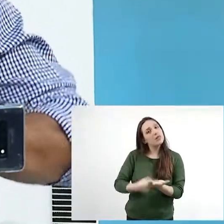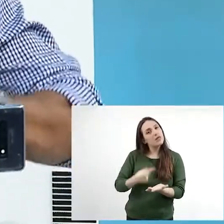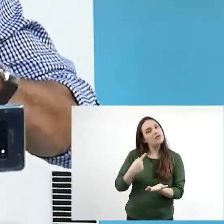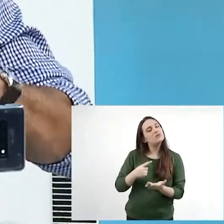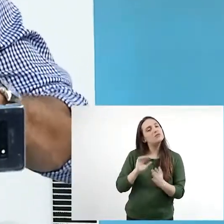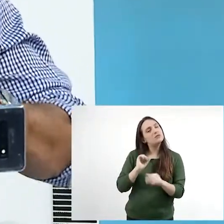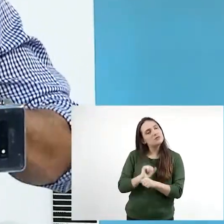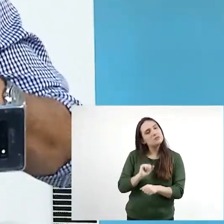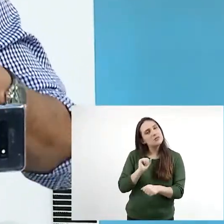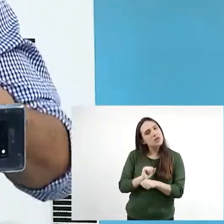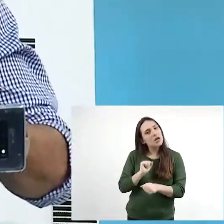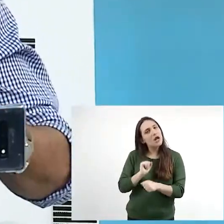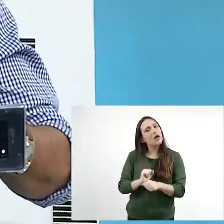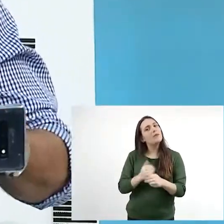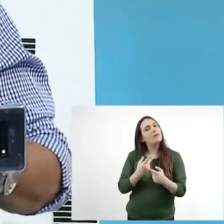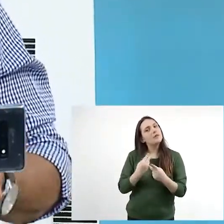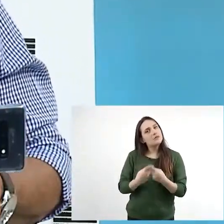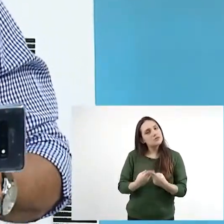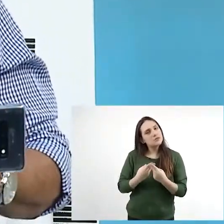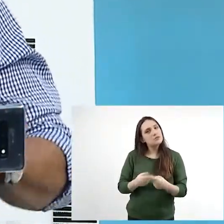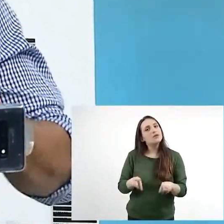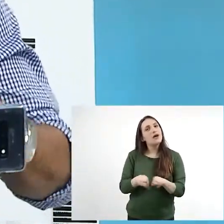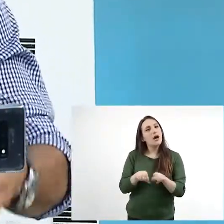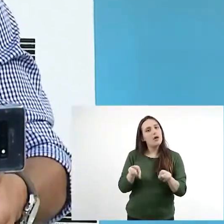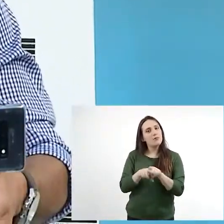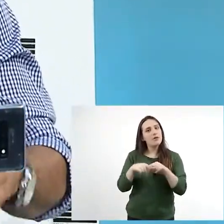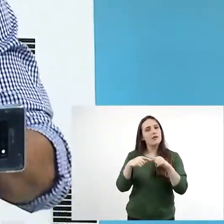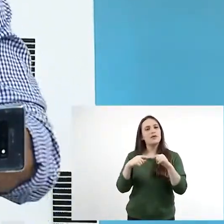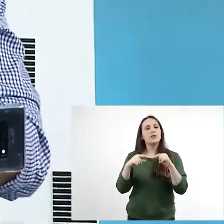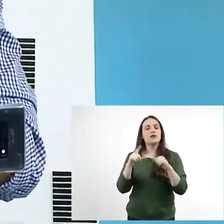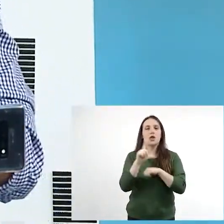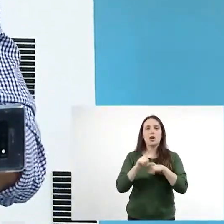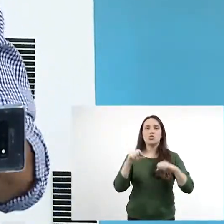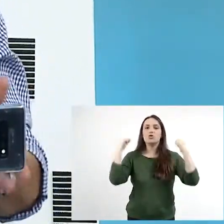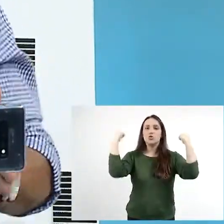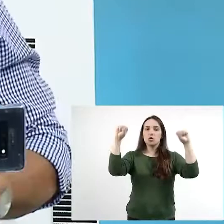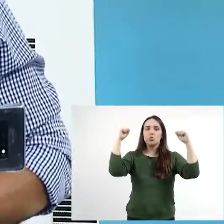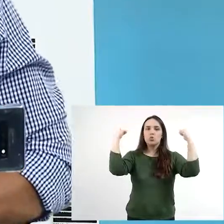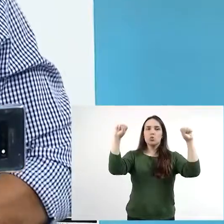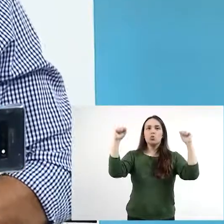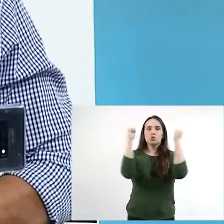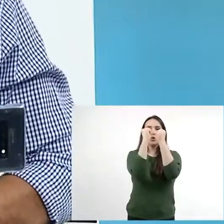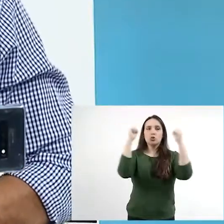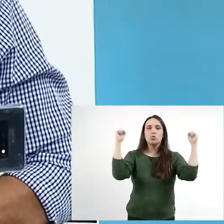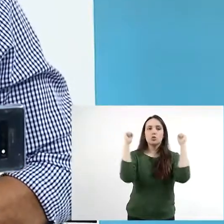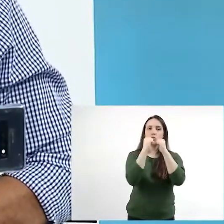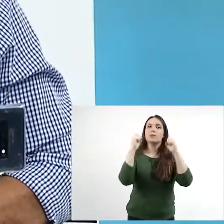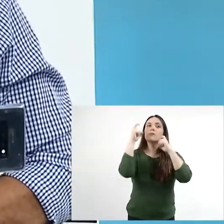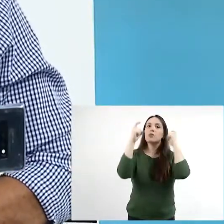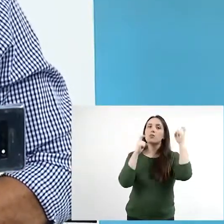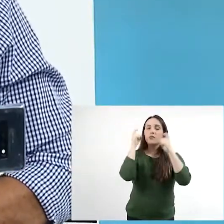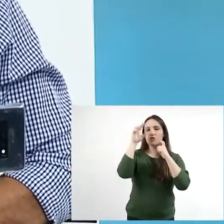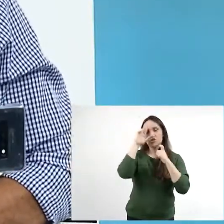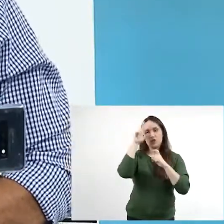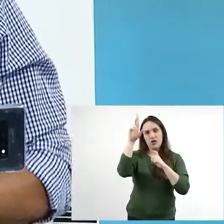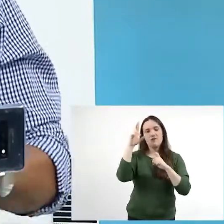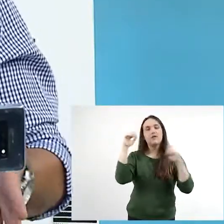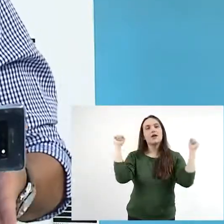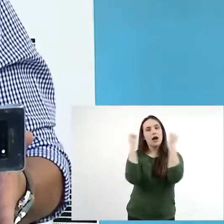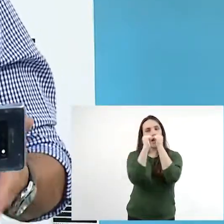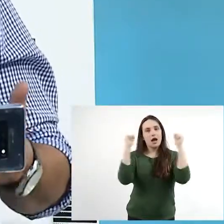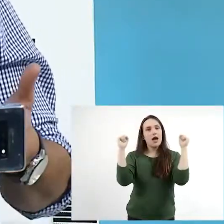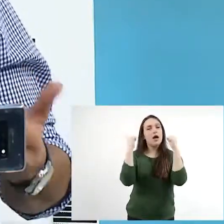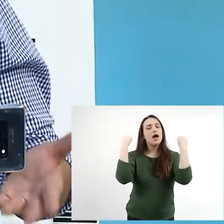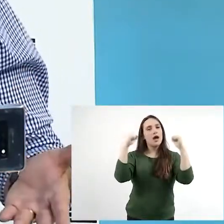para trazer o equilíbrio. As academias de ginástica também ficamos preocupados, o PROCON se reuniu com os donos da academia de ginástica. E,